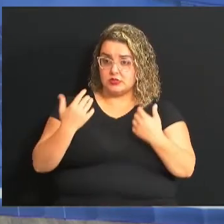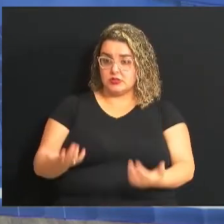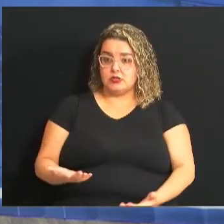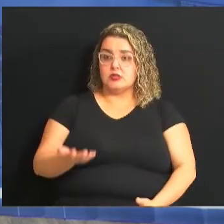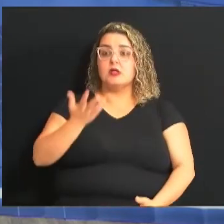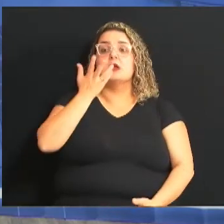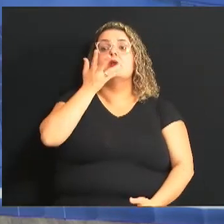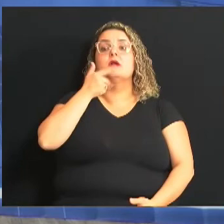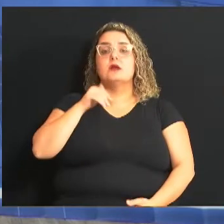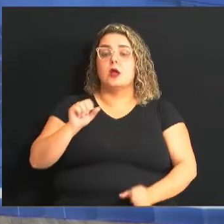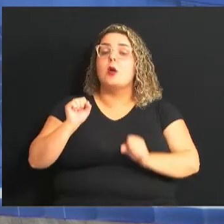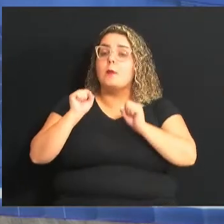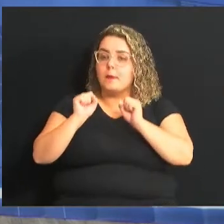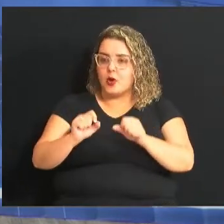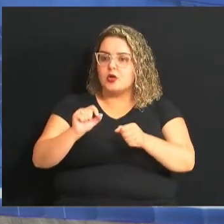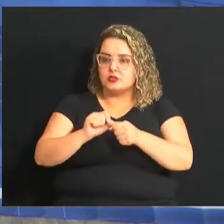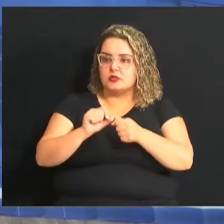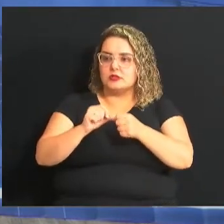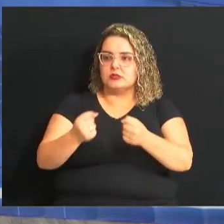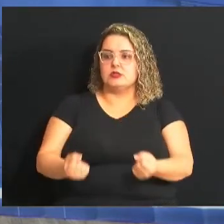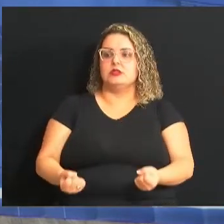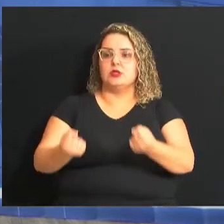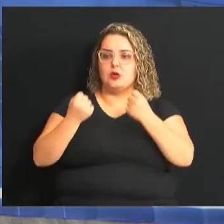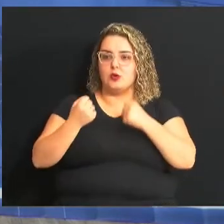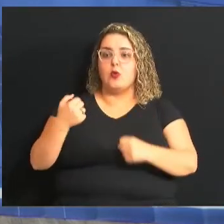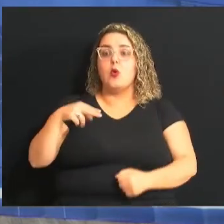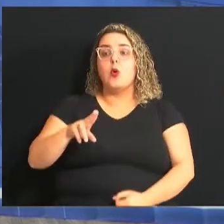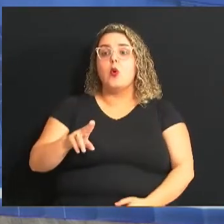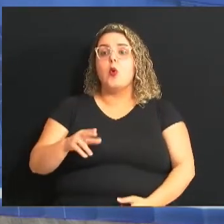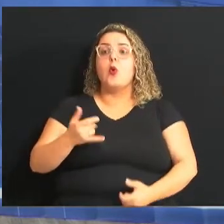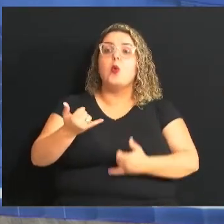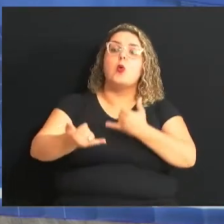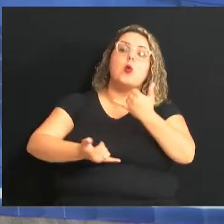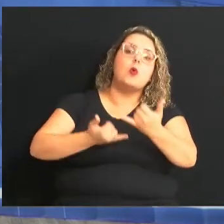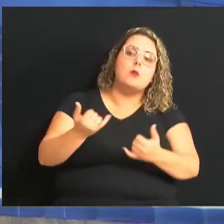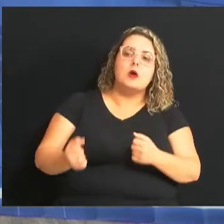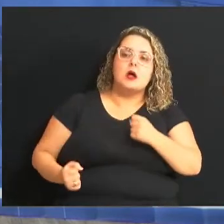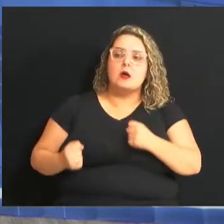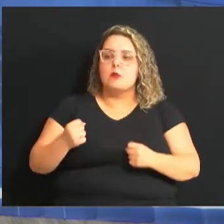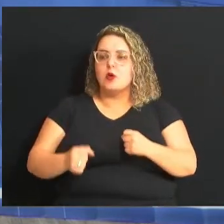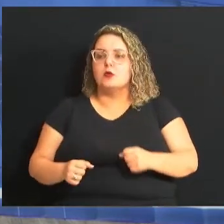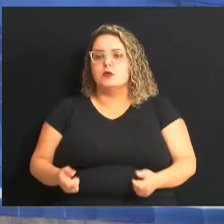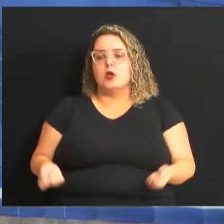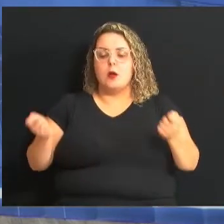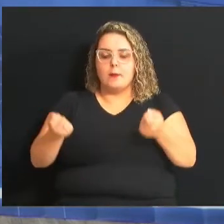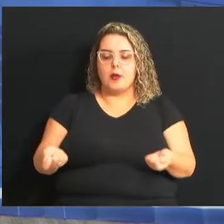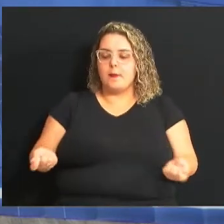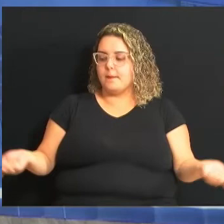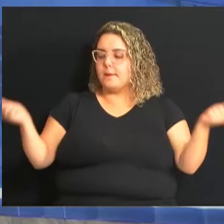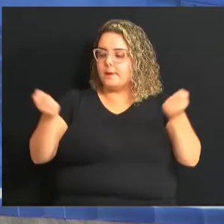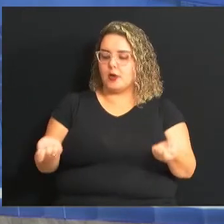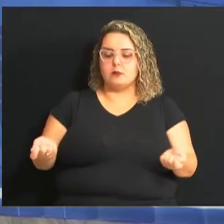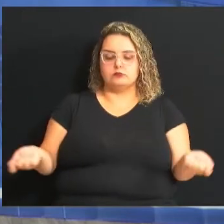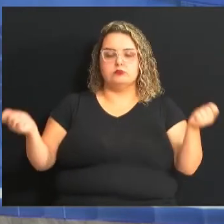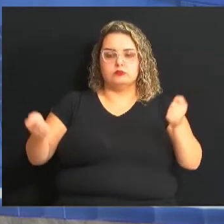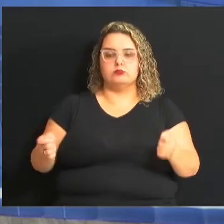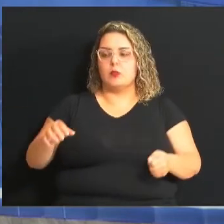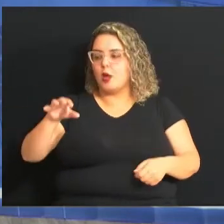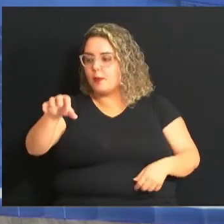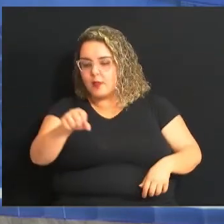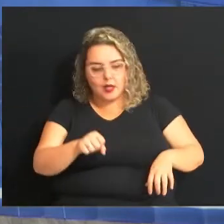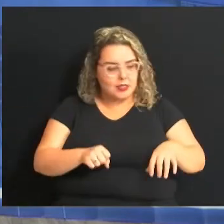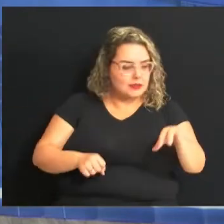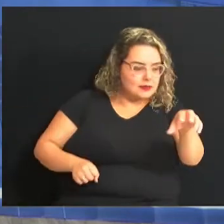criança pode fazer atividade física ou brincar de correr, de pula-pula, de pega-pega, já é atividade física